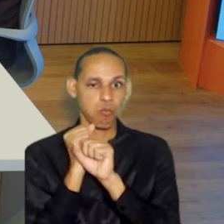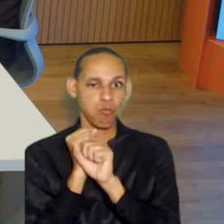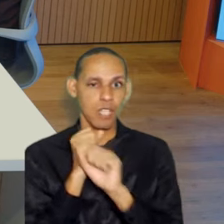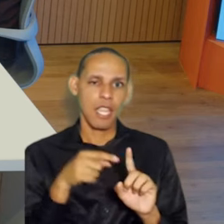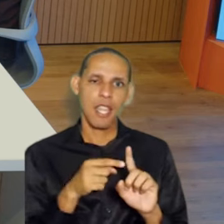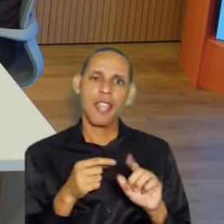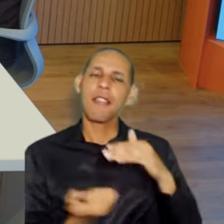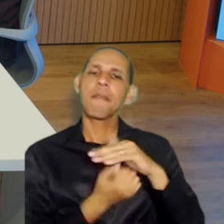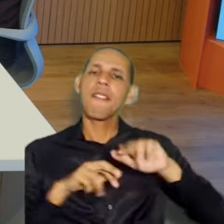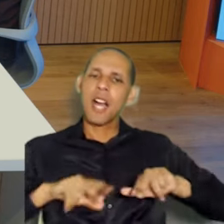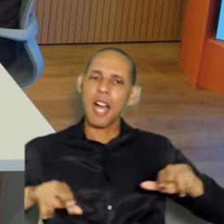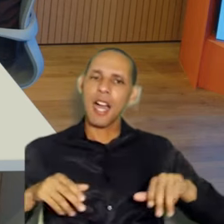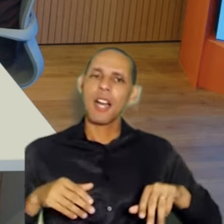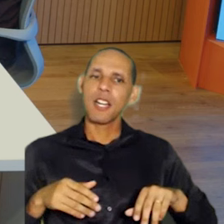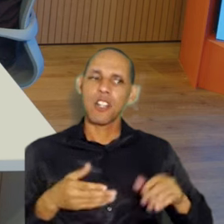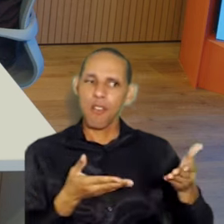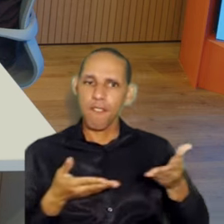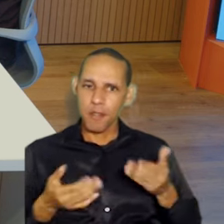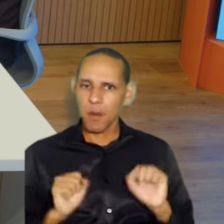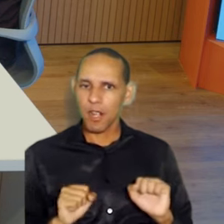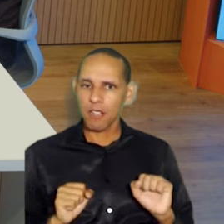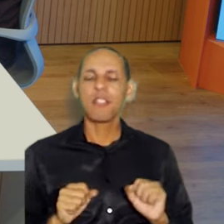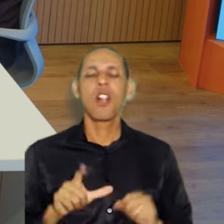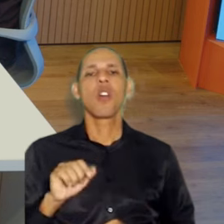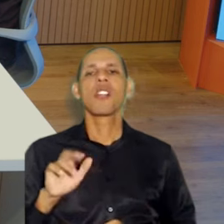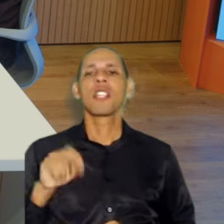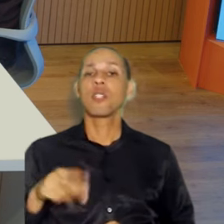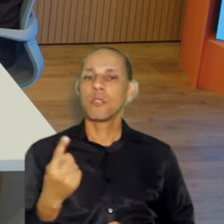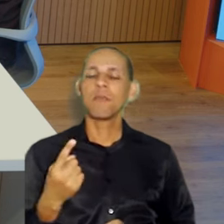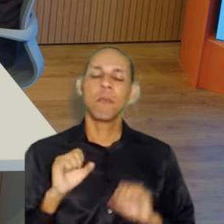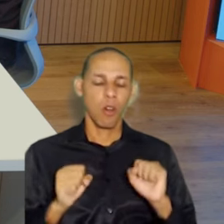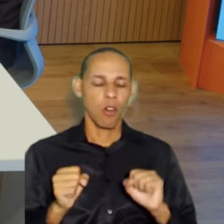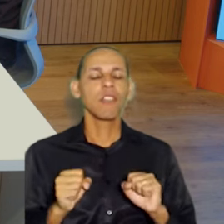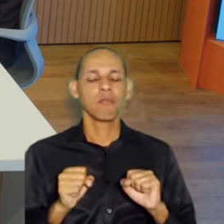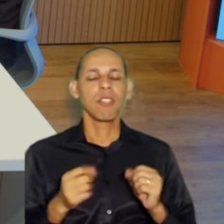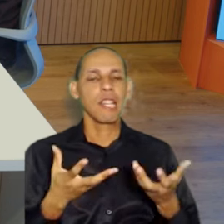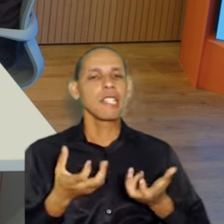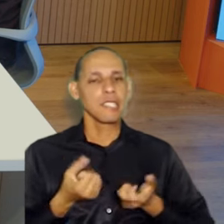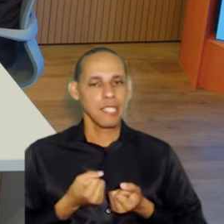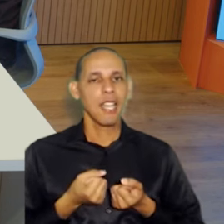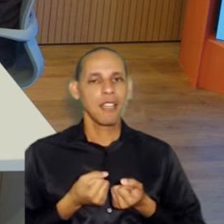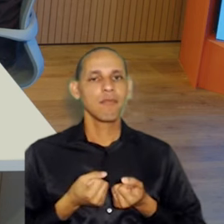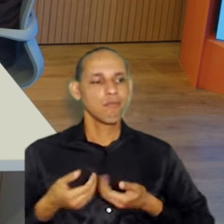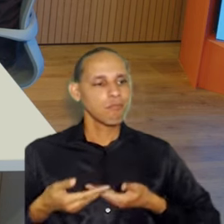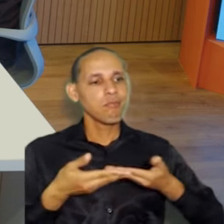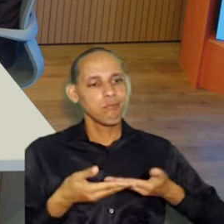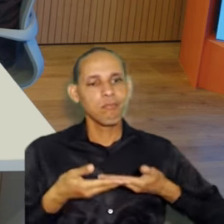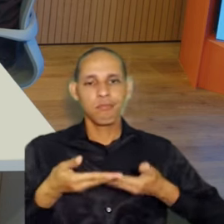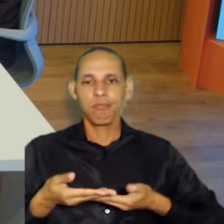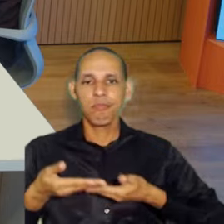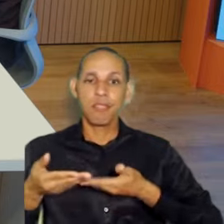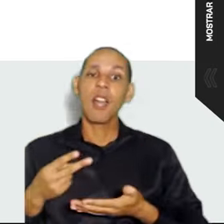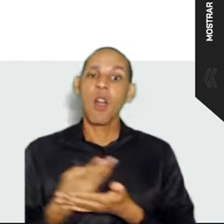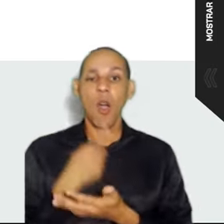várias empresas o convite de várias empresas no mesmo login pode pode pode ele vai recebendo né os convites e aí ele vai ter essa situação